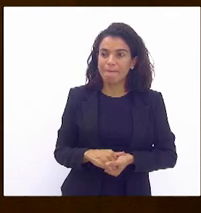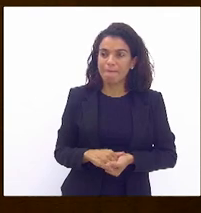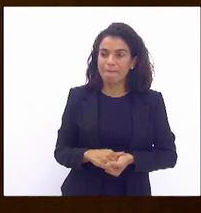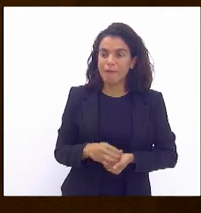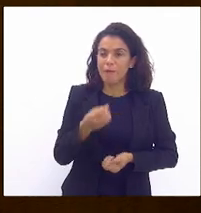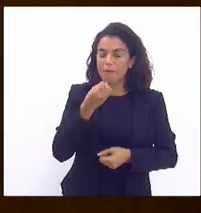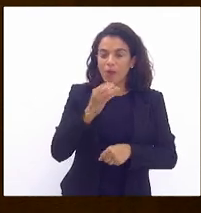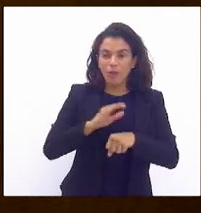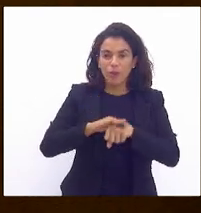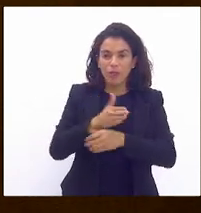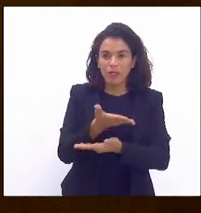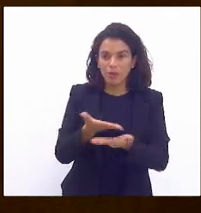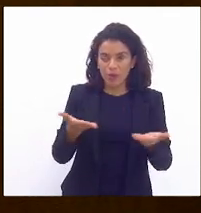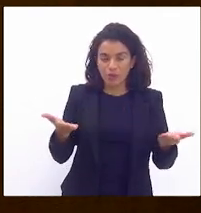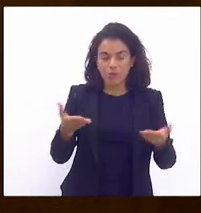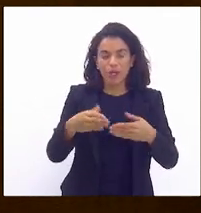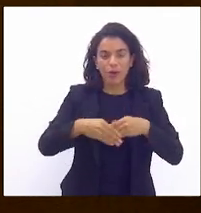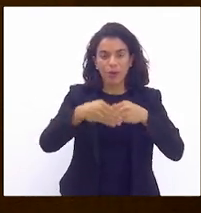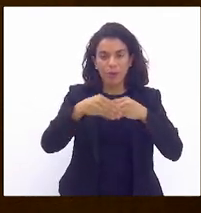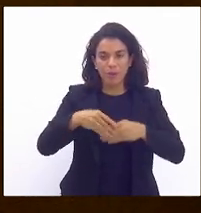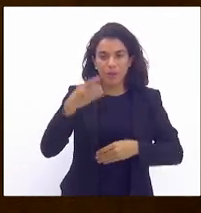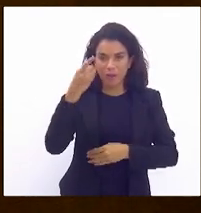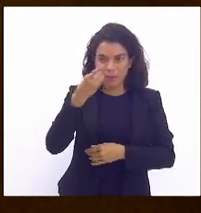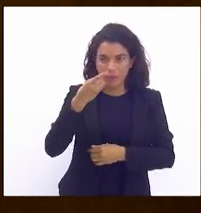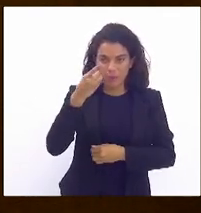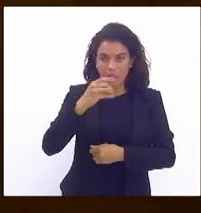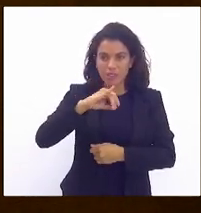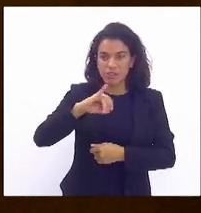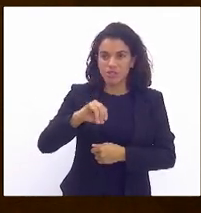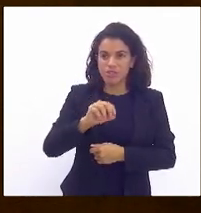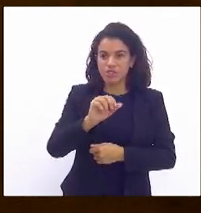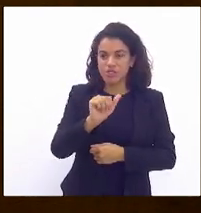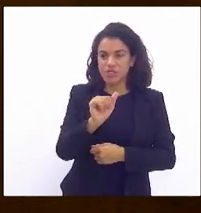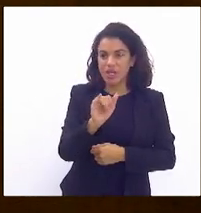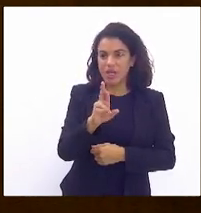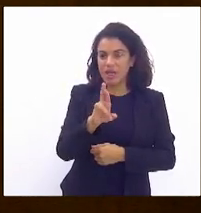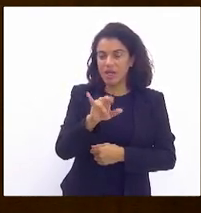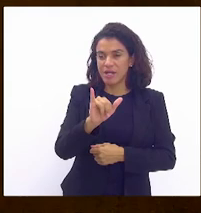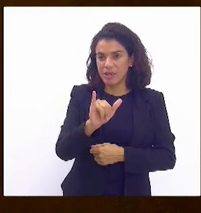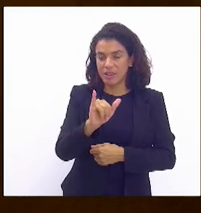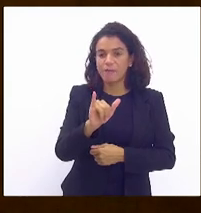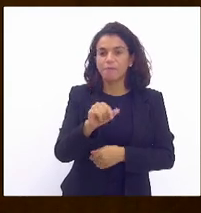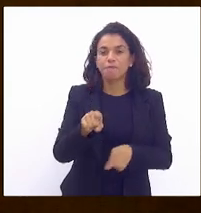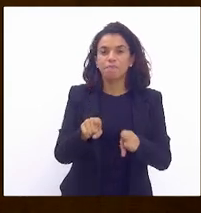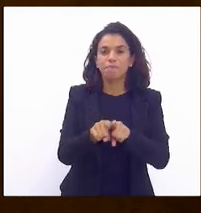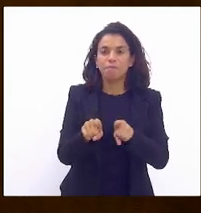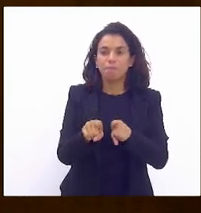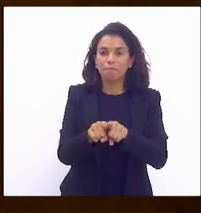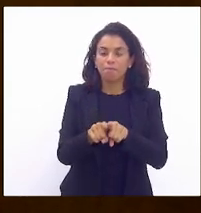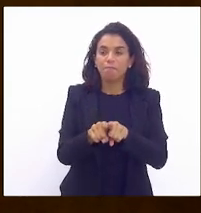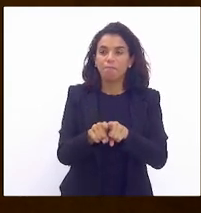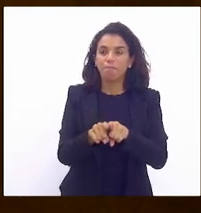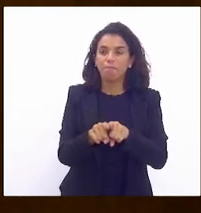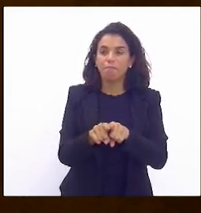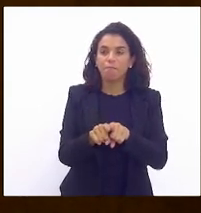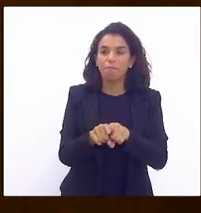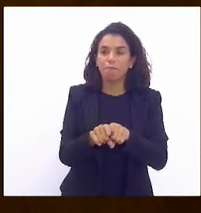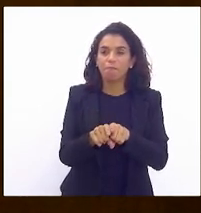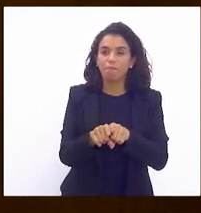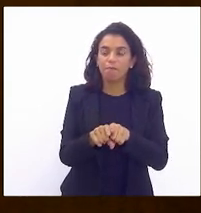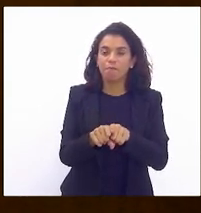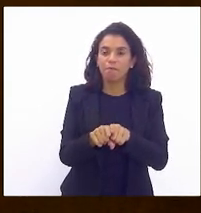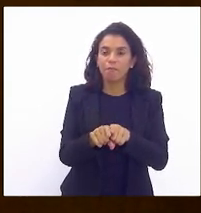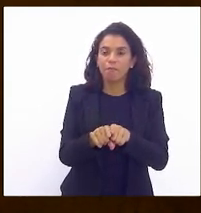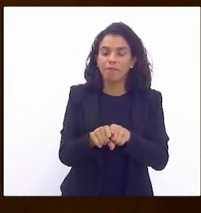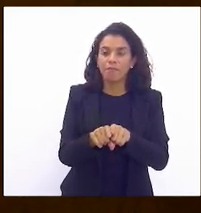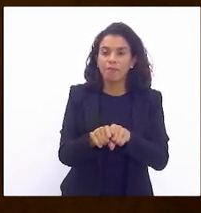Boa noite a todos. Eu quero cumprimentar o deputado Jari, a Vossa Excelência, e parabenizar pelo evento. Esse é um